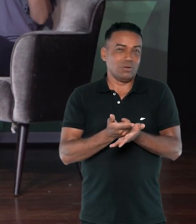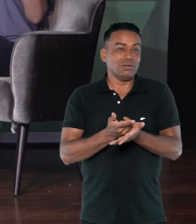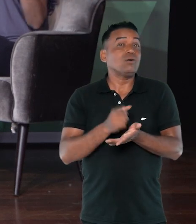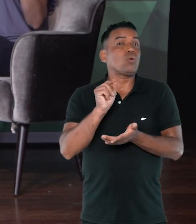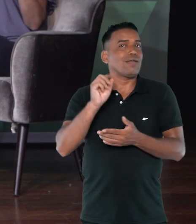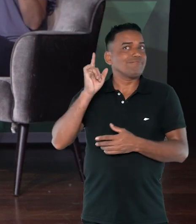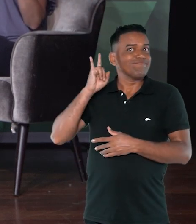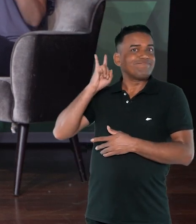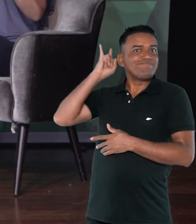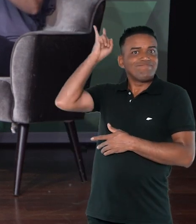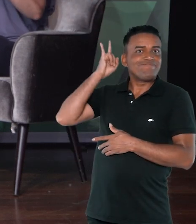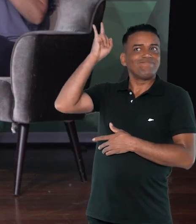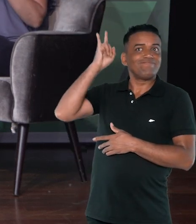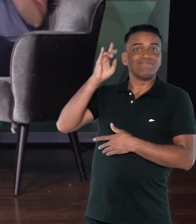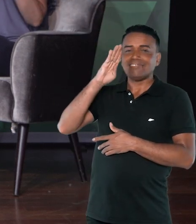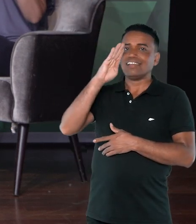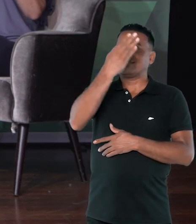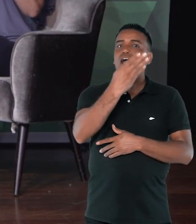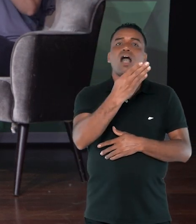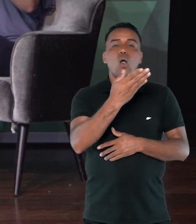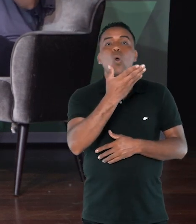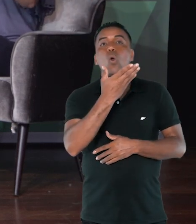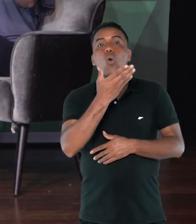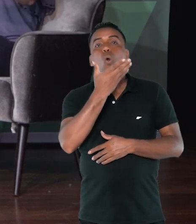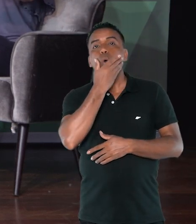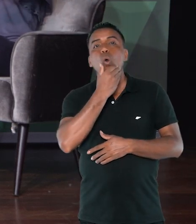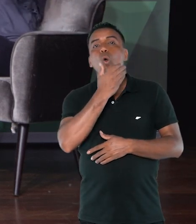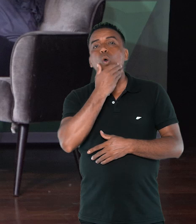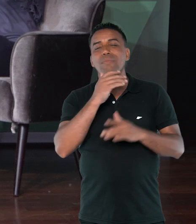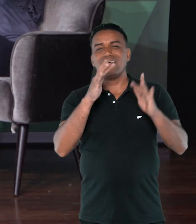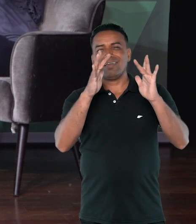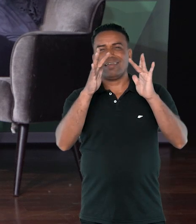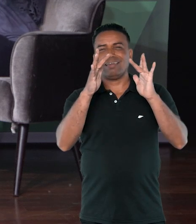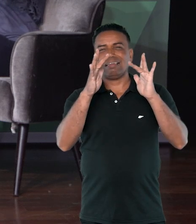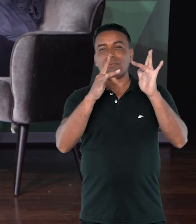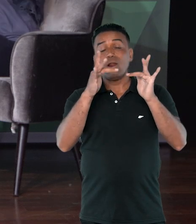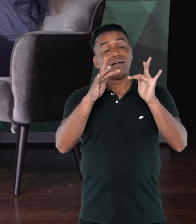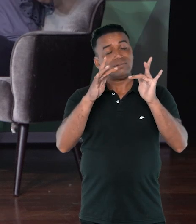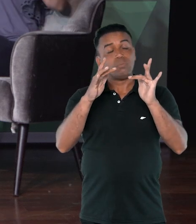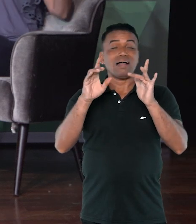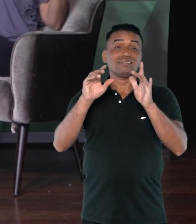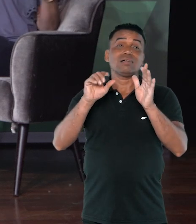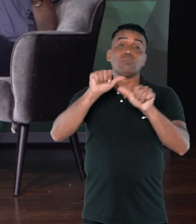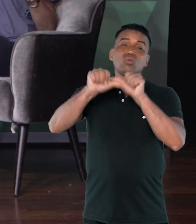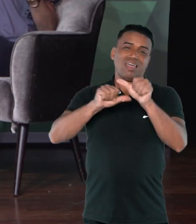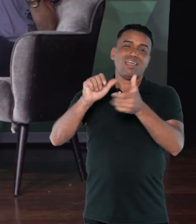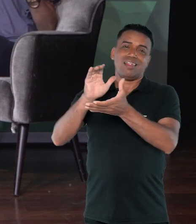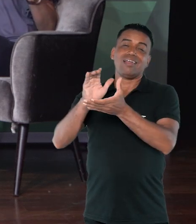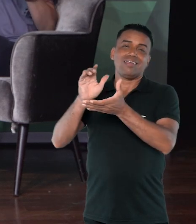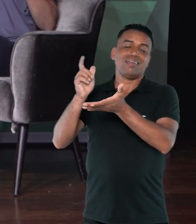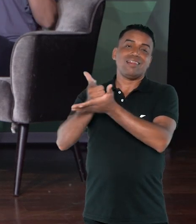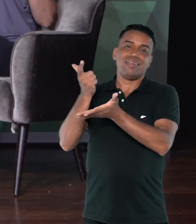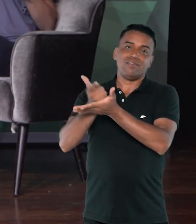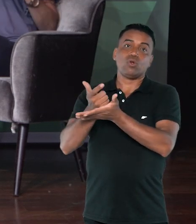era reconhecimento facial ainda, né? Biometria. Ela simplesmente pegou o dedinho dele e colocou no celular, abriu as